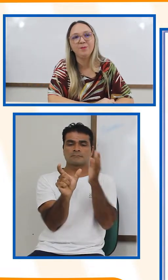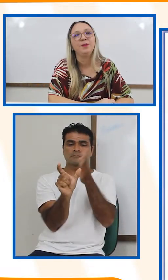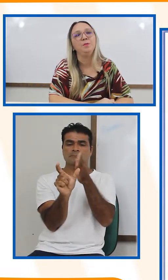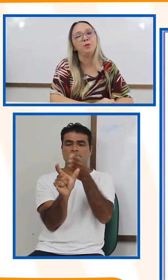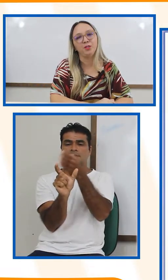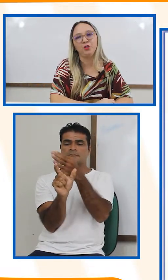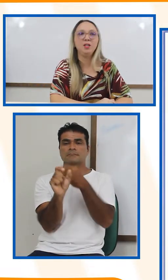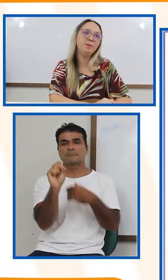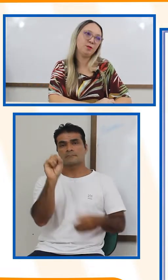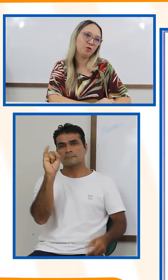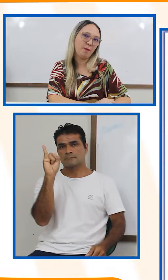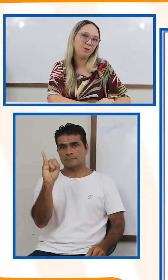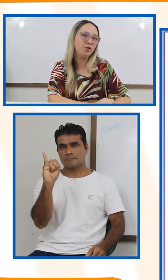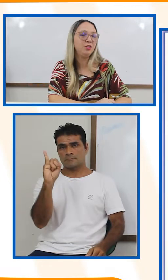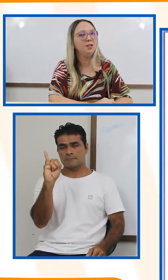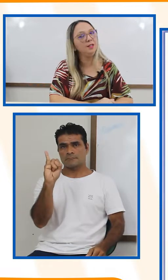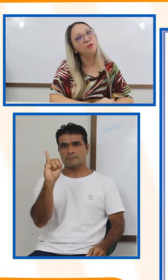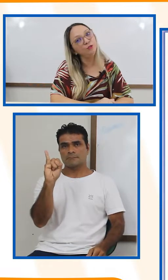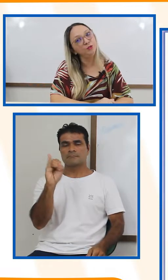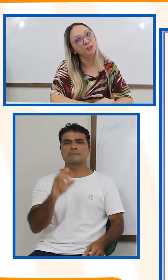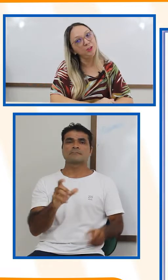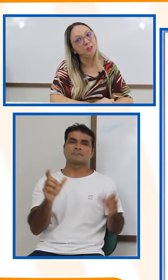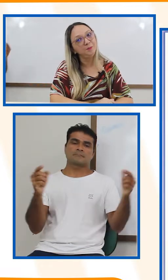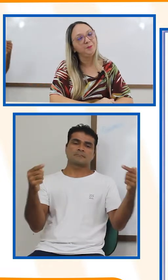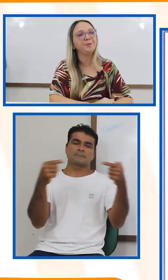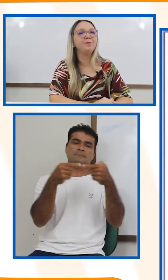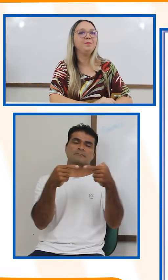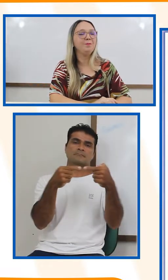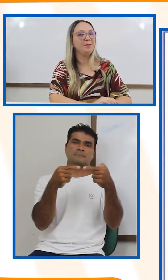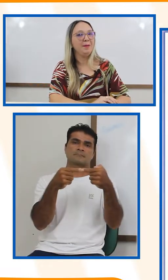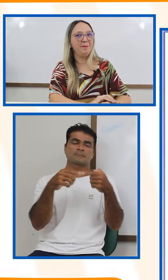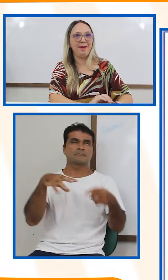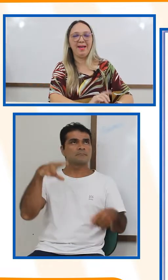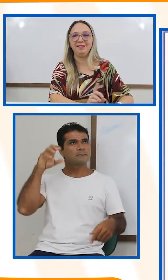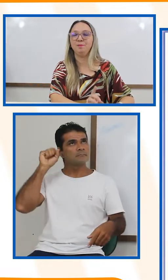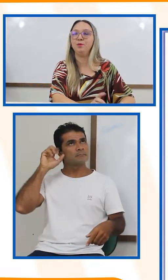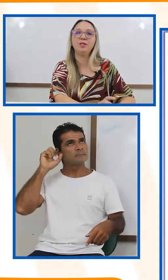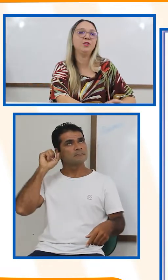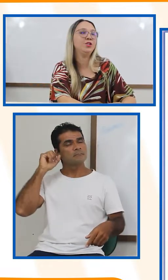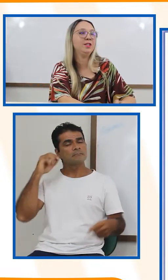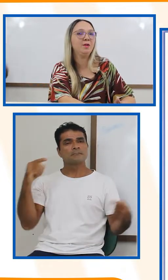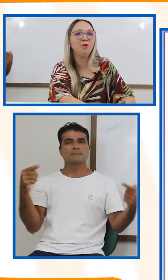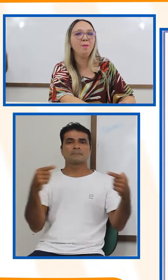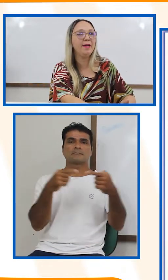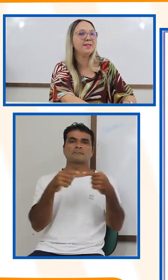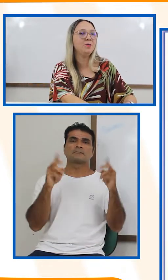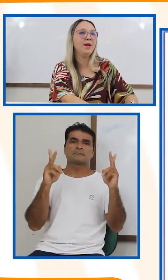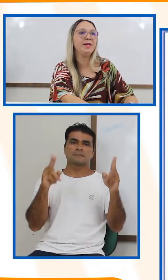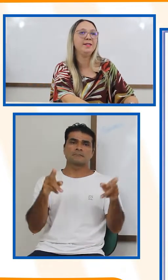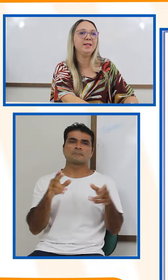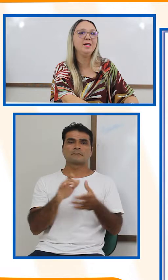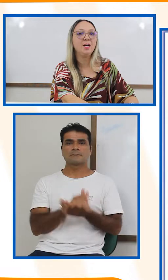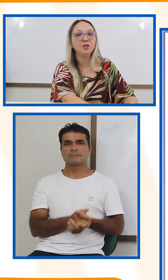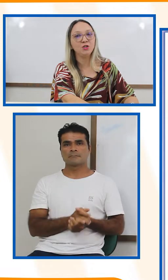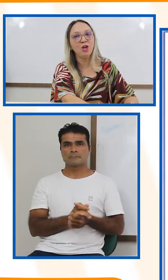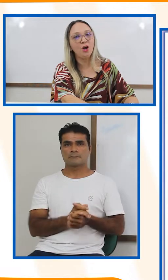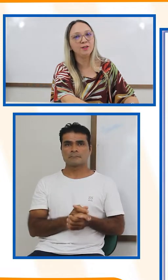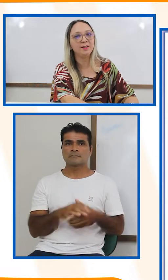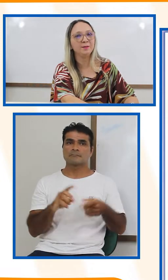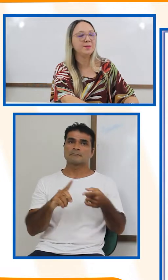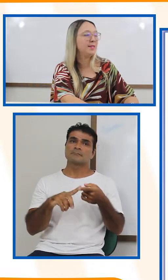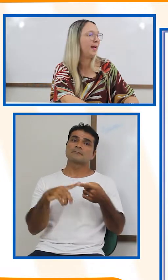buriti. Buriti rima com jabuti e com juriti. Mas buriti não começa com a letra